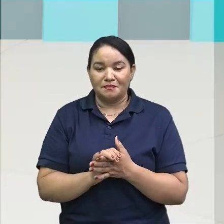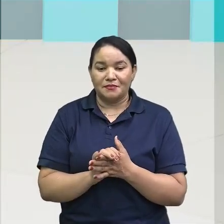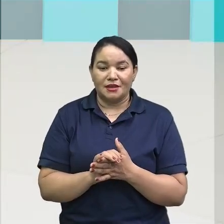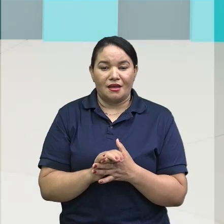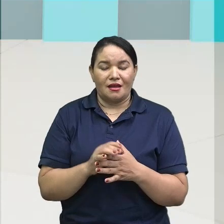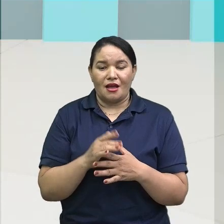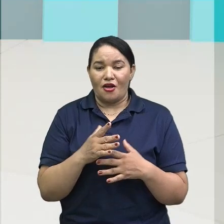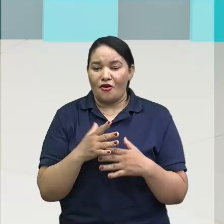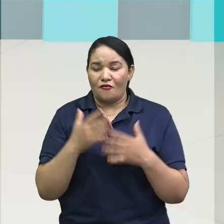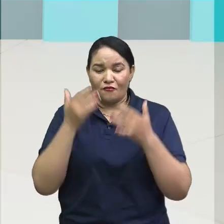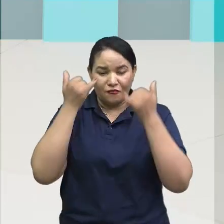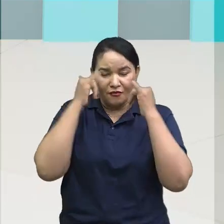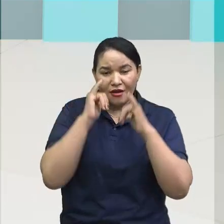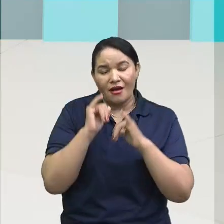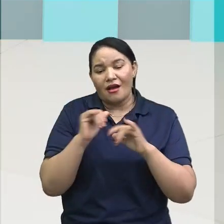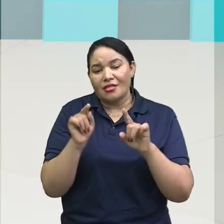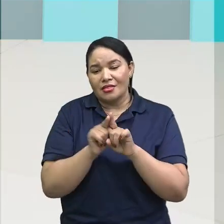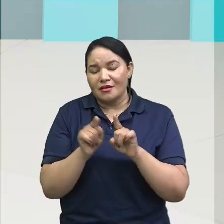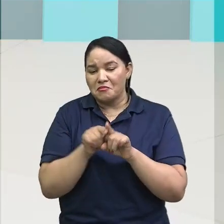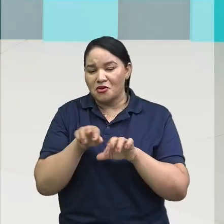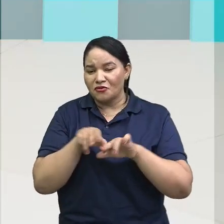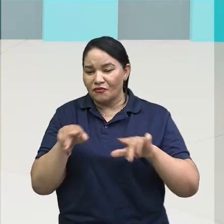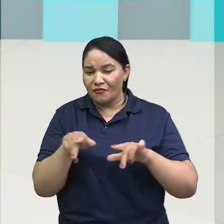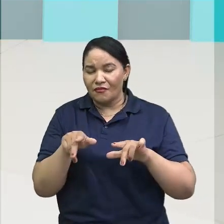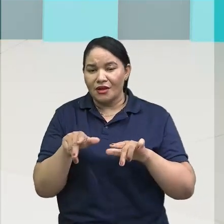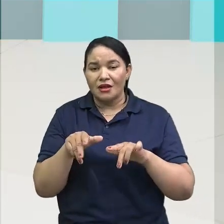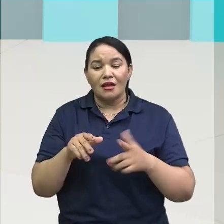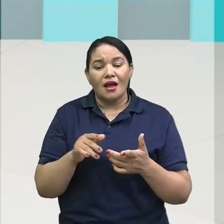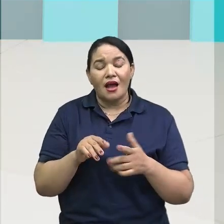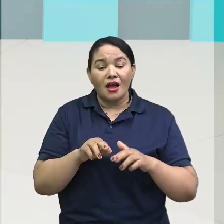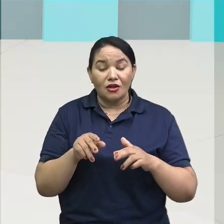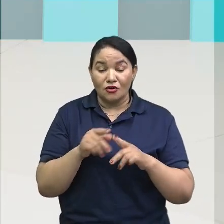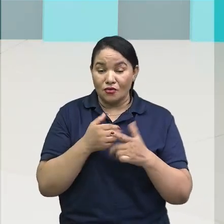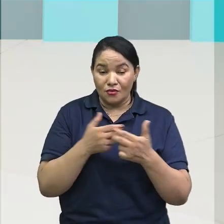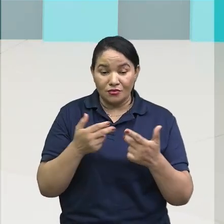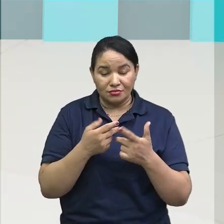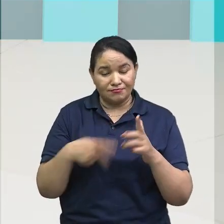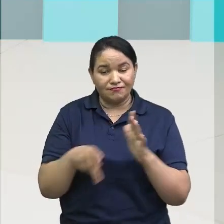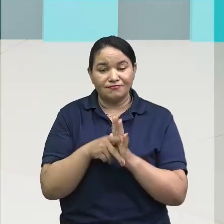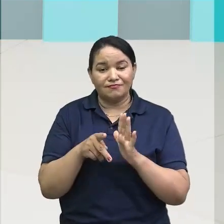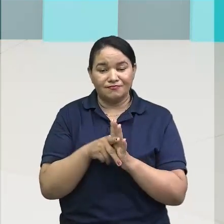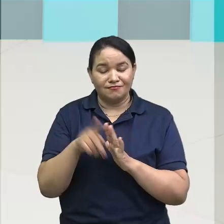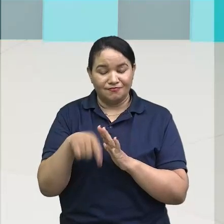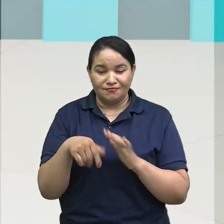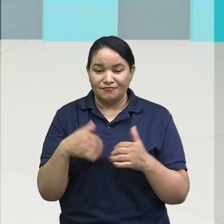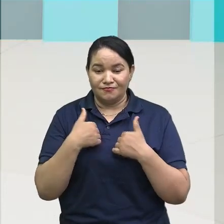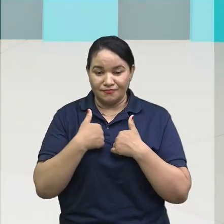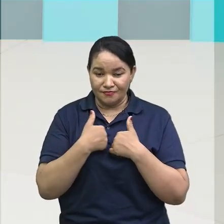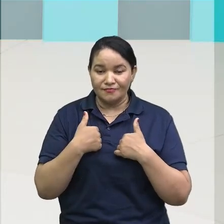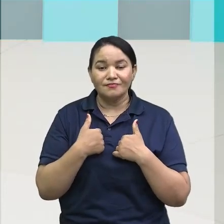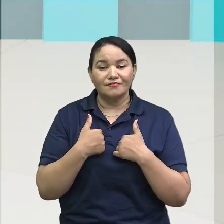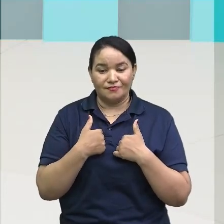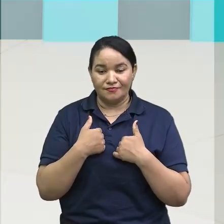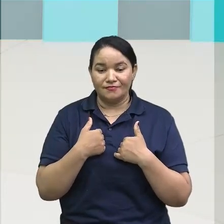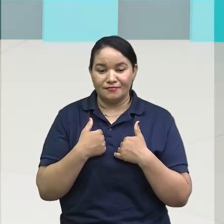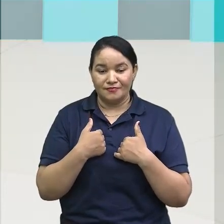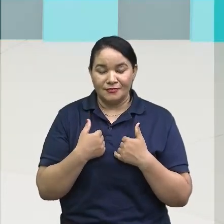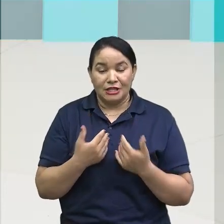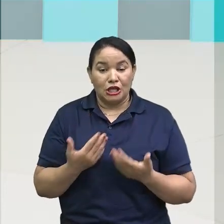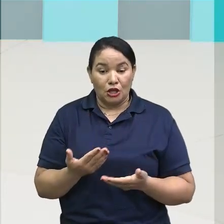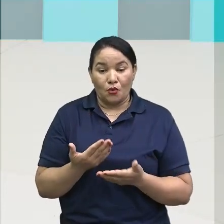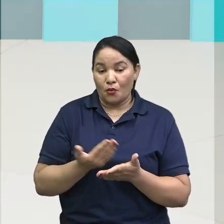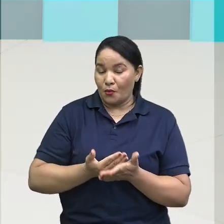exatamente movimentações que estão procurando reproduzir coisas características daqueles animais. Então,